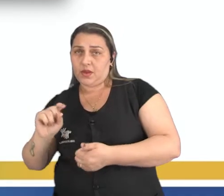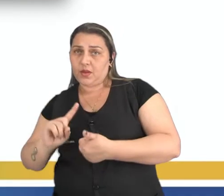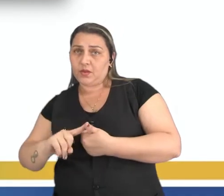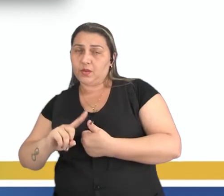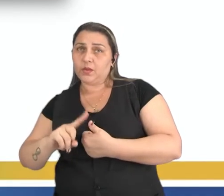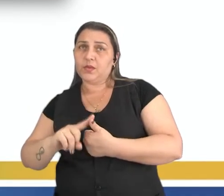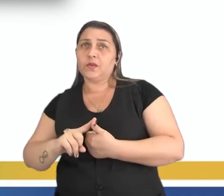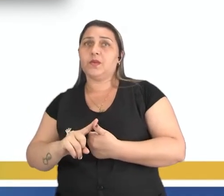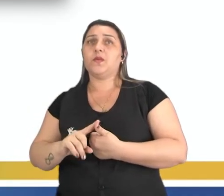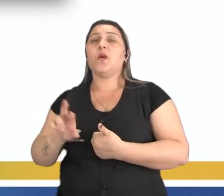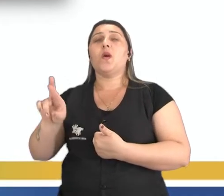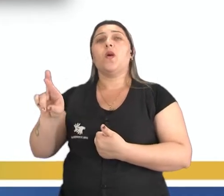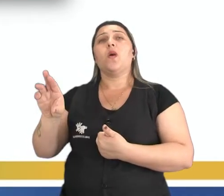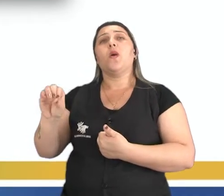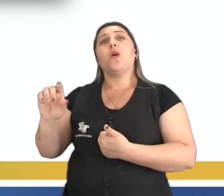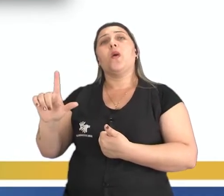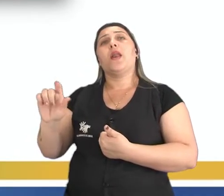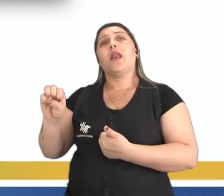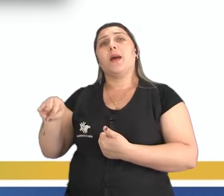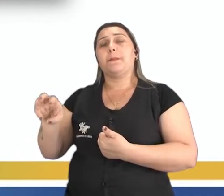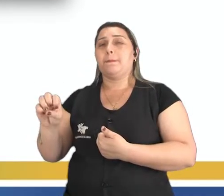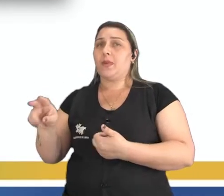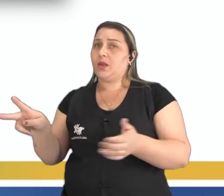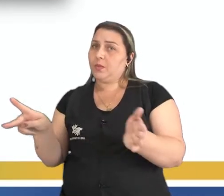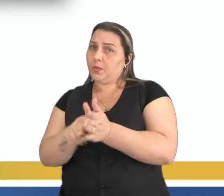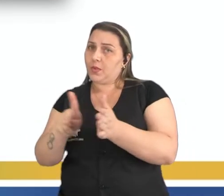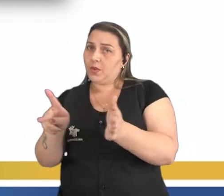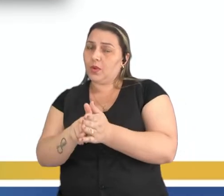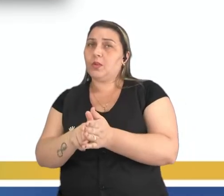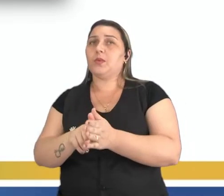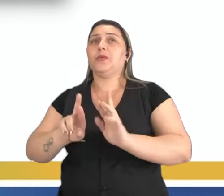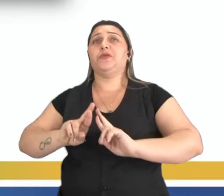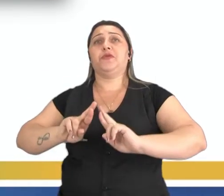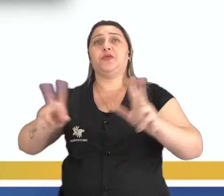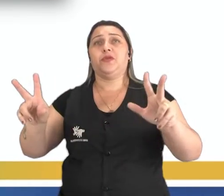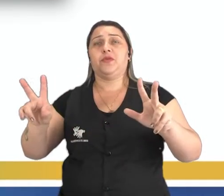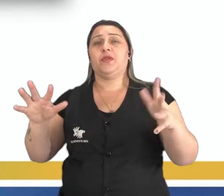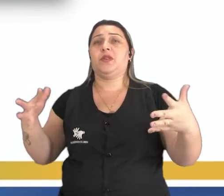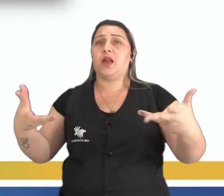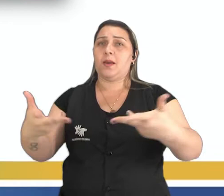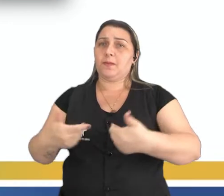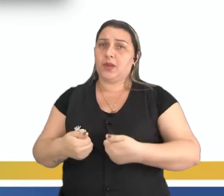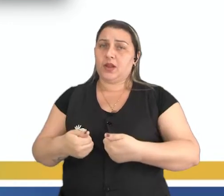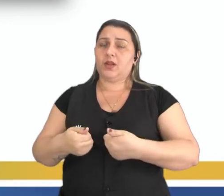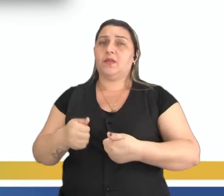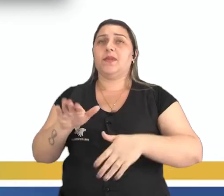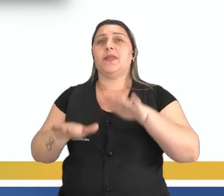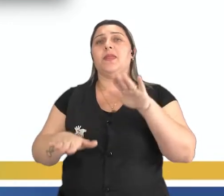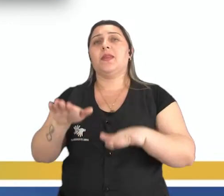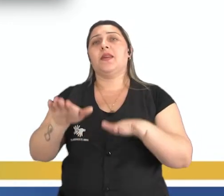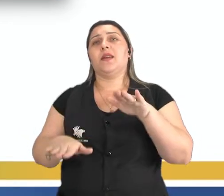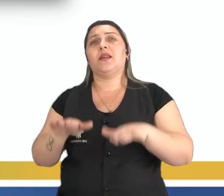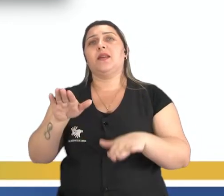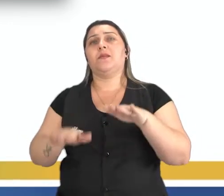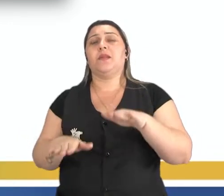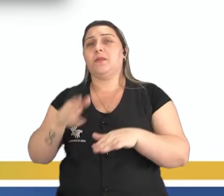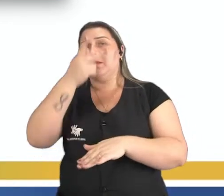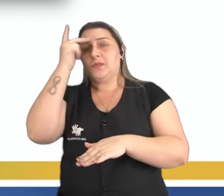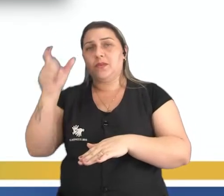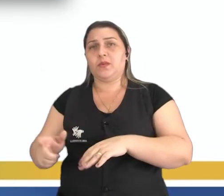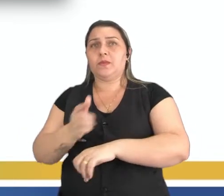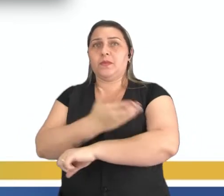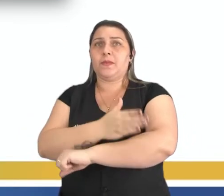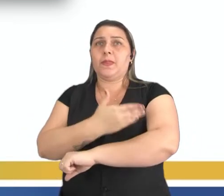há movimentos do parkour próprios, né? E que exigem diferentes habilidades de acordo com o grau do